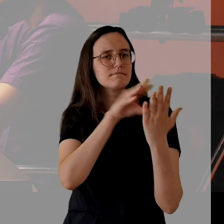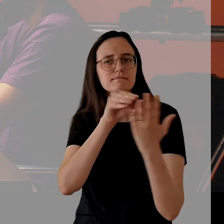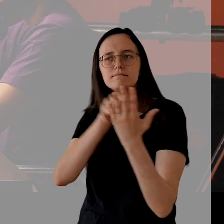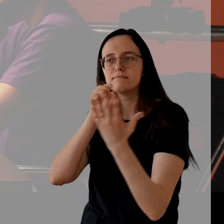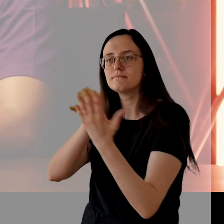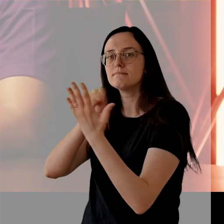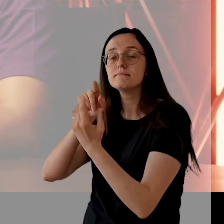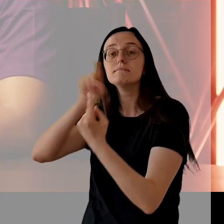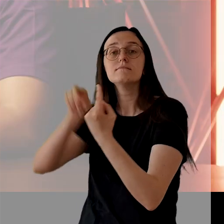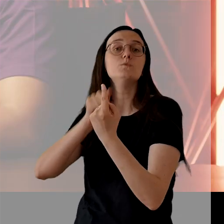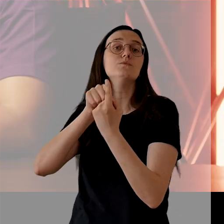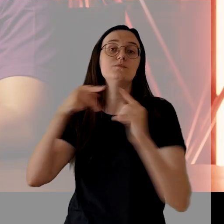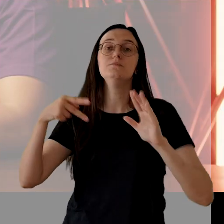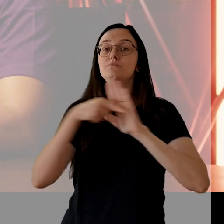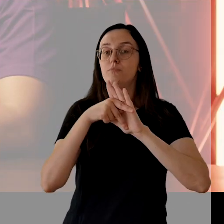intenções